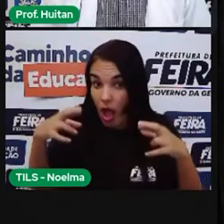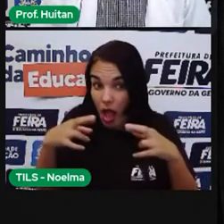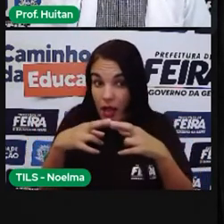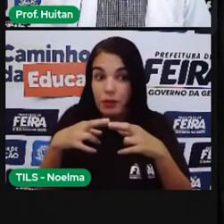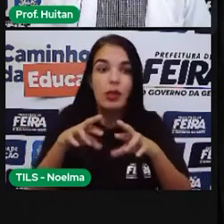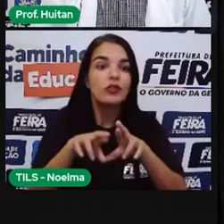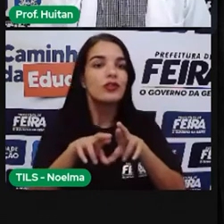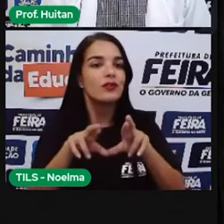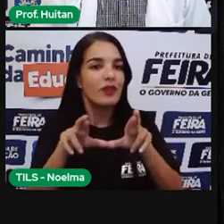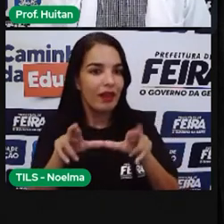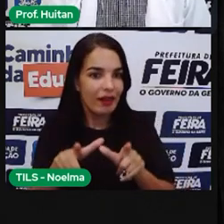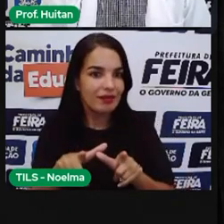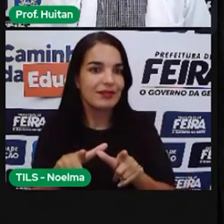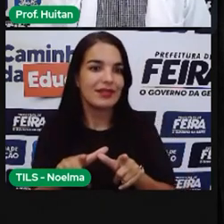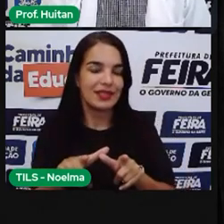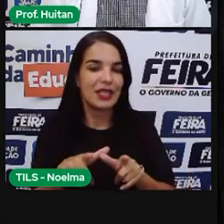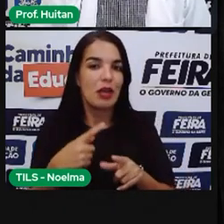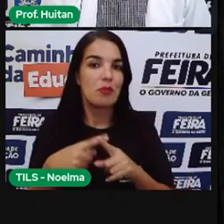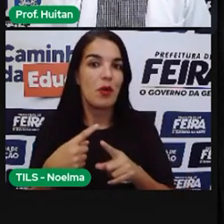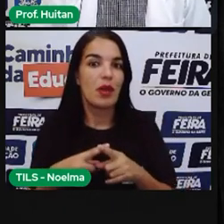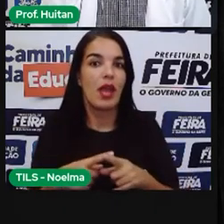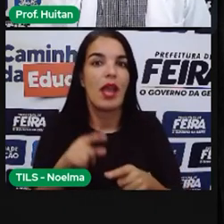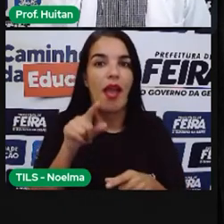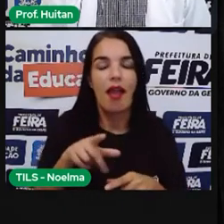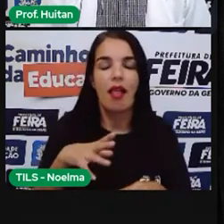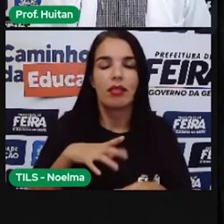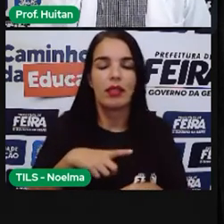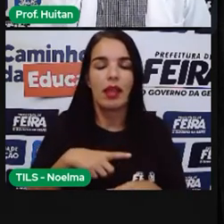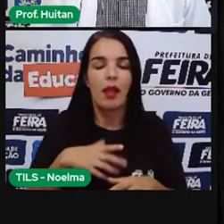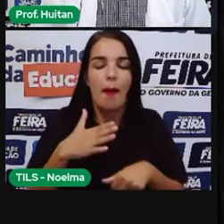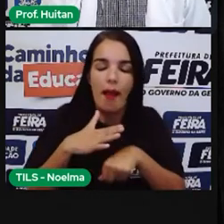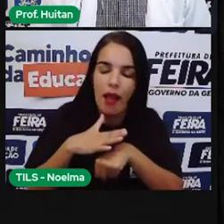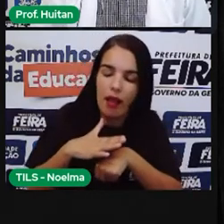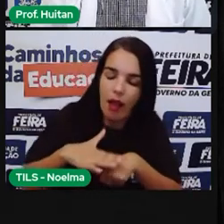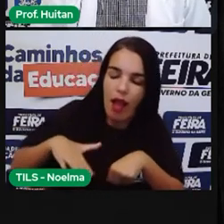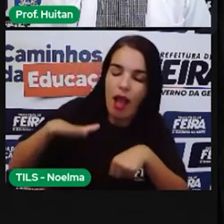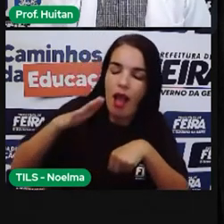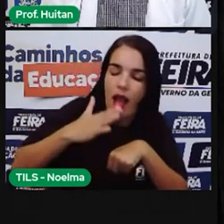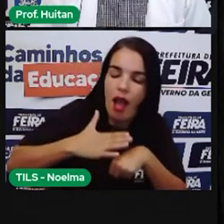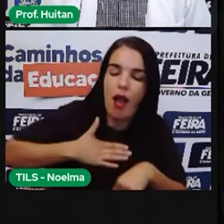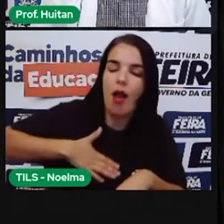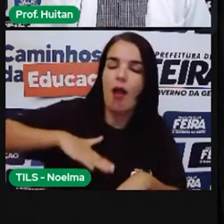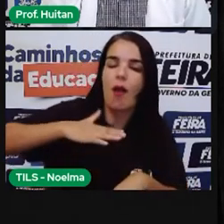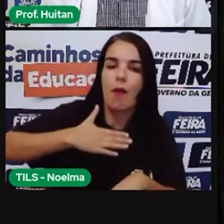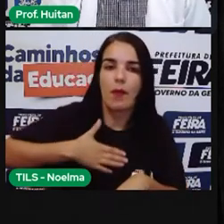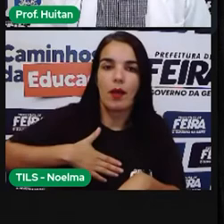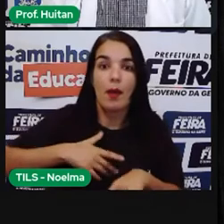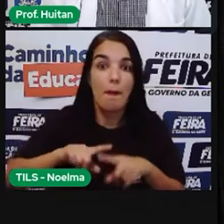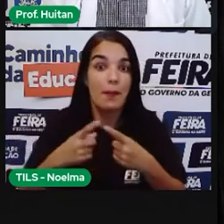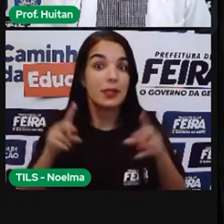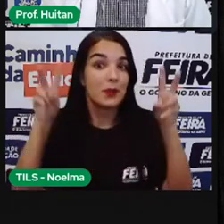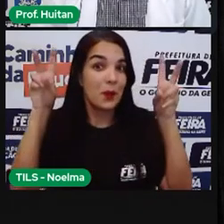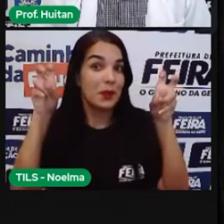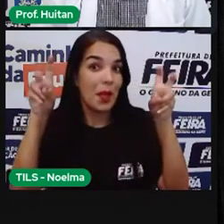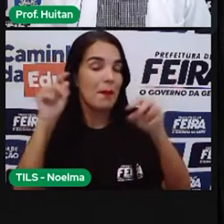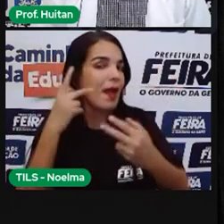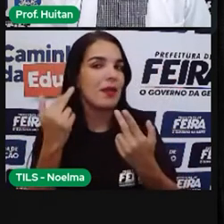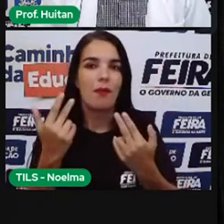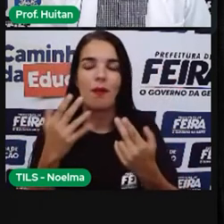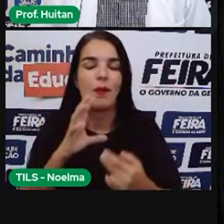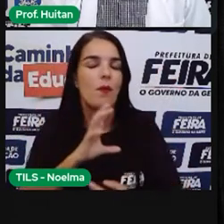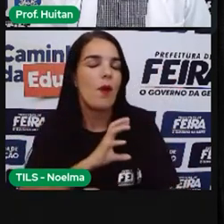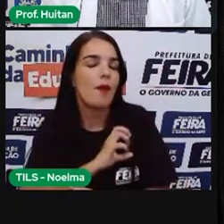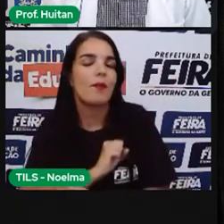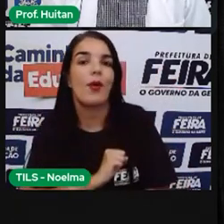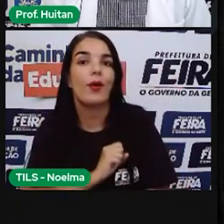é? Do sertanejo tradicional em que essa música é cantada, mas o tema é o mesmo, o amor daquele